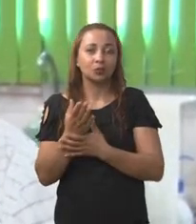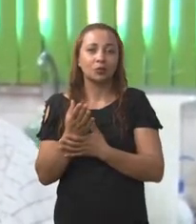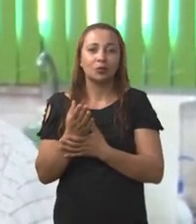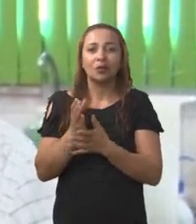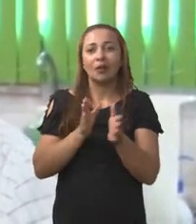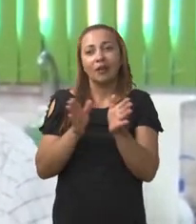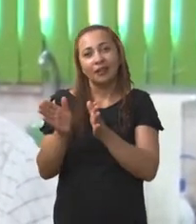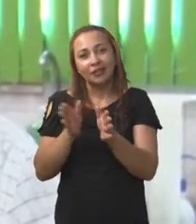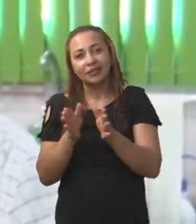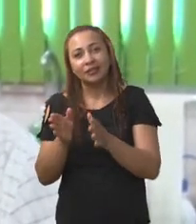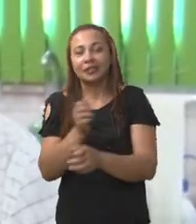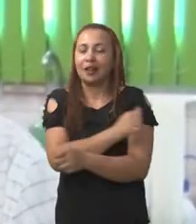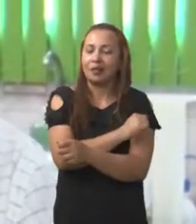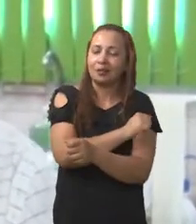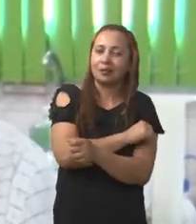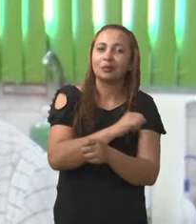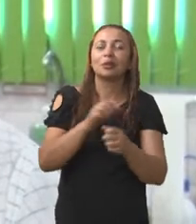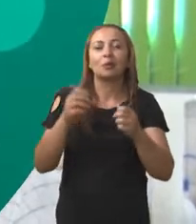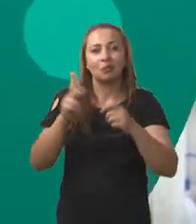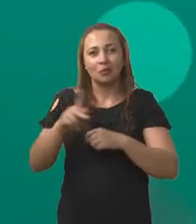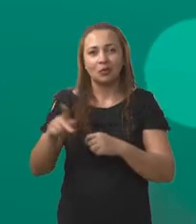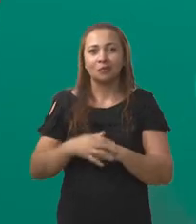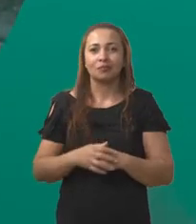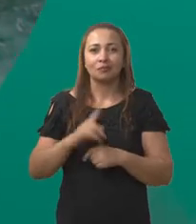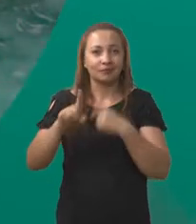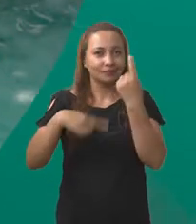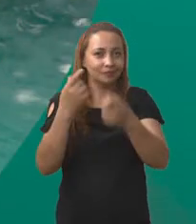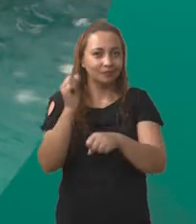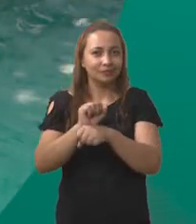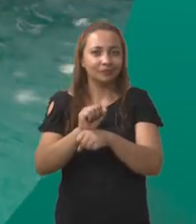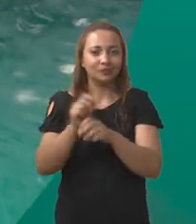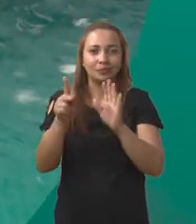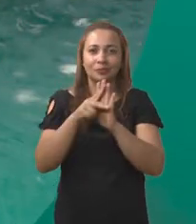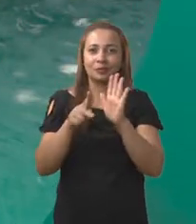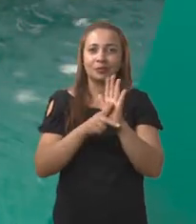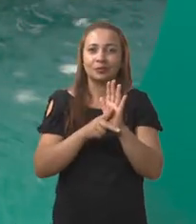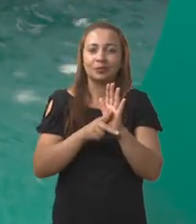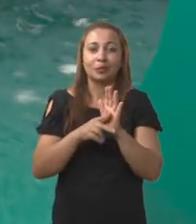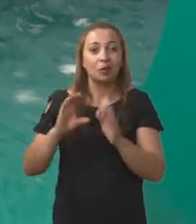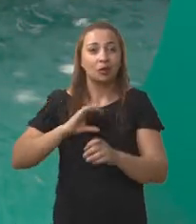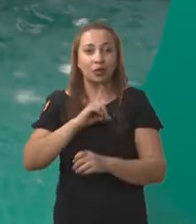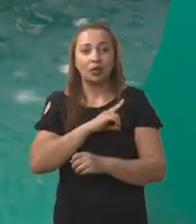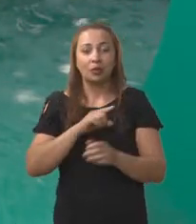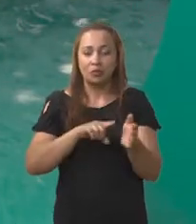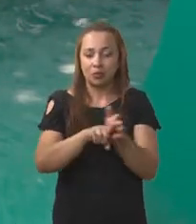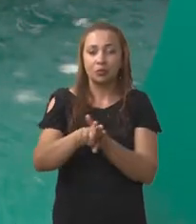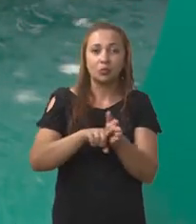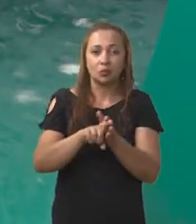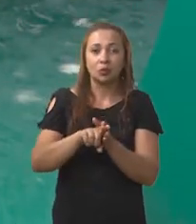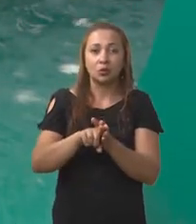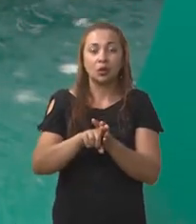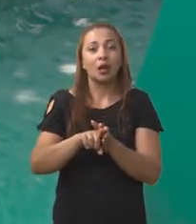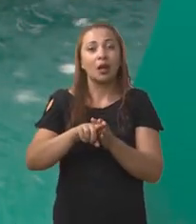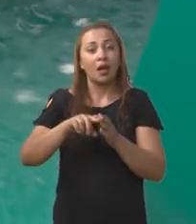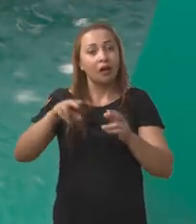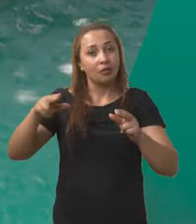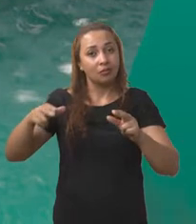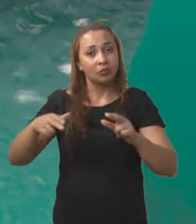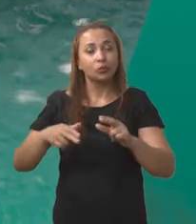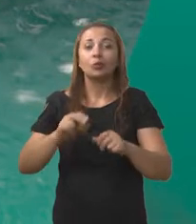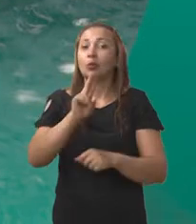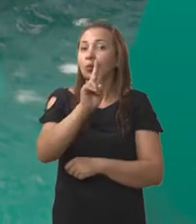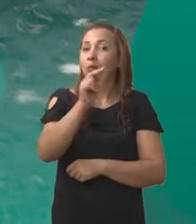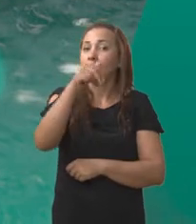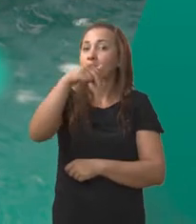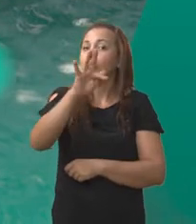interação entre professores estudantes e depois do intervalo o projeto coordenado por pesquisadores da Universidade Federal